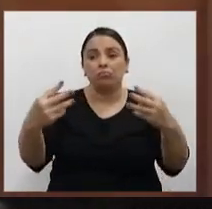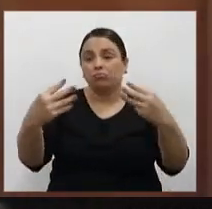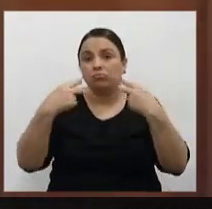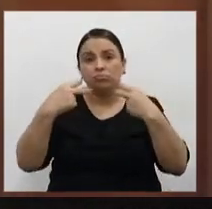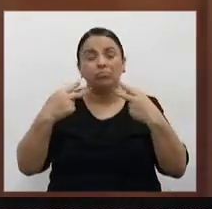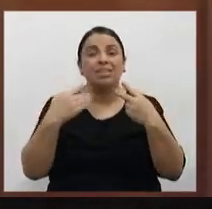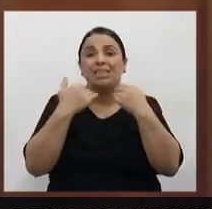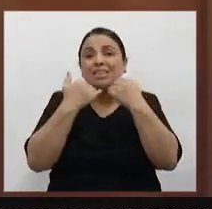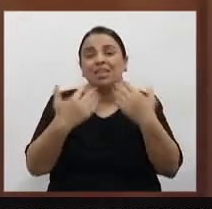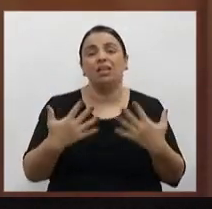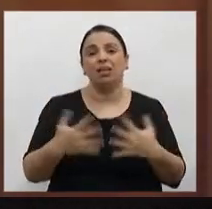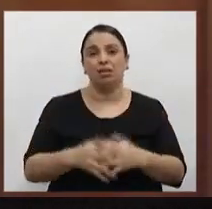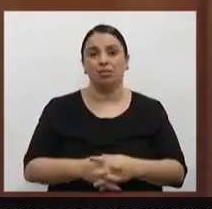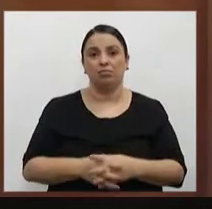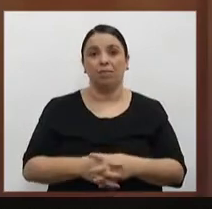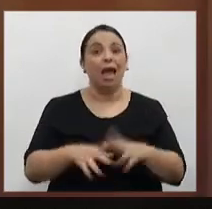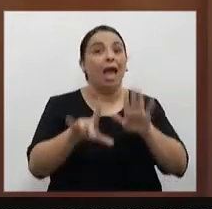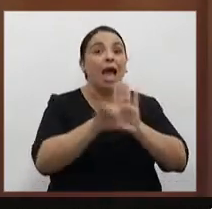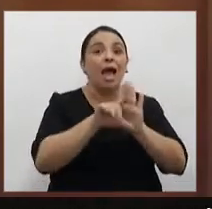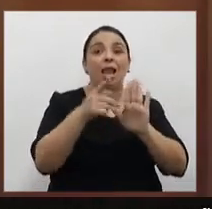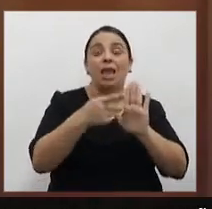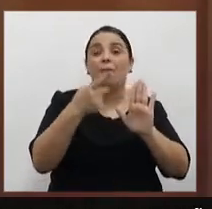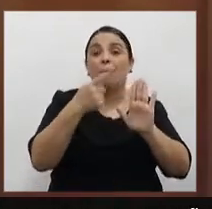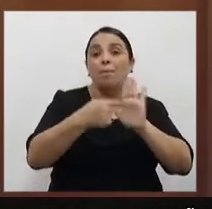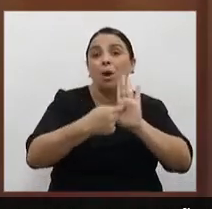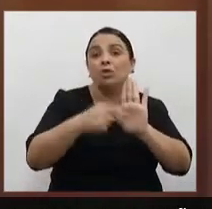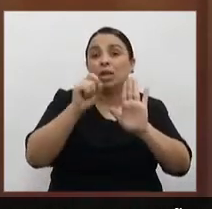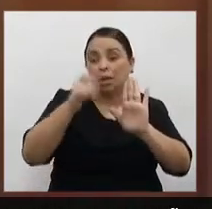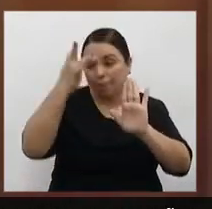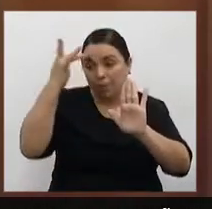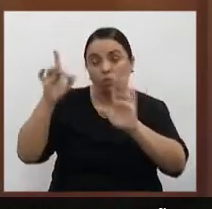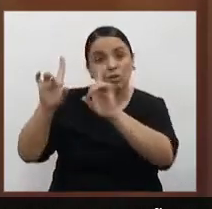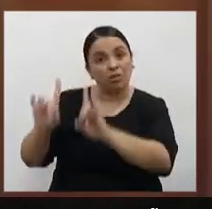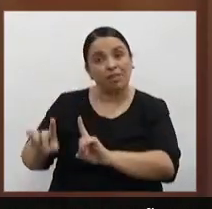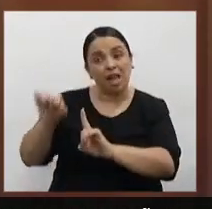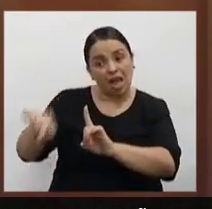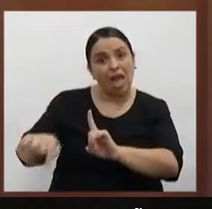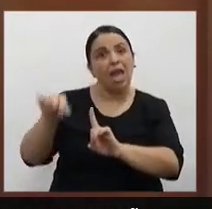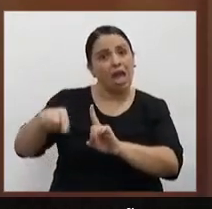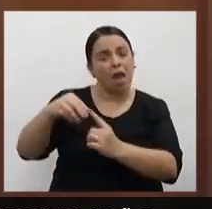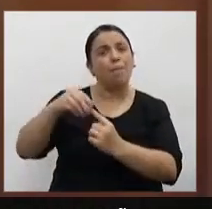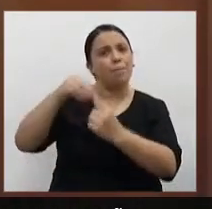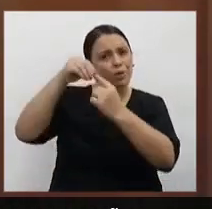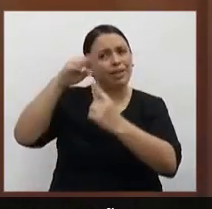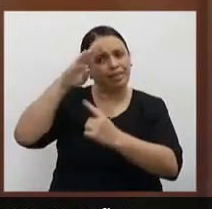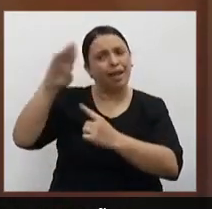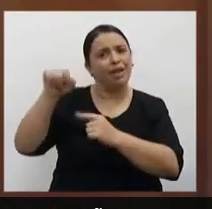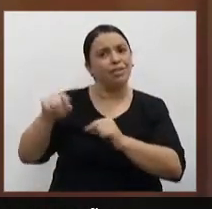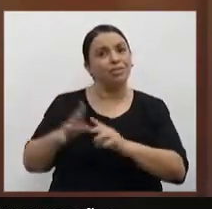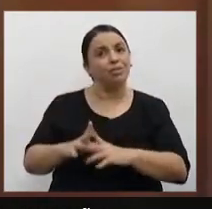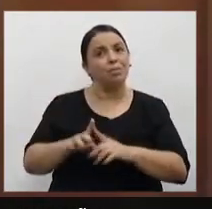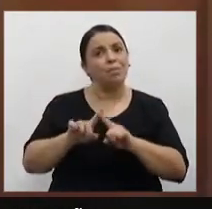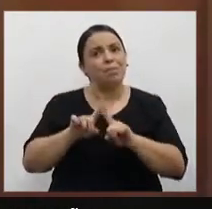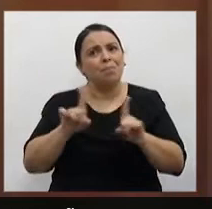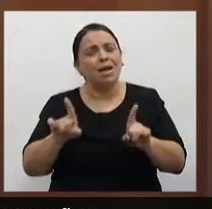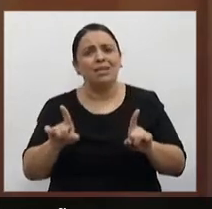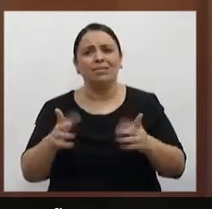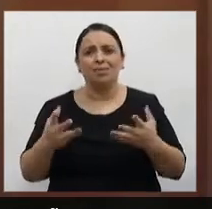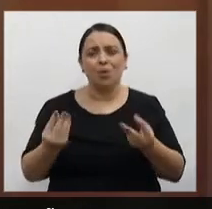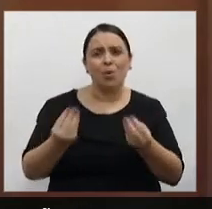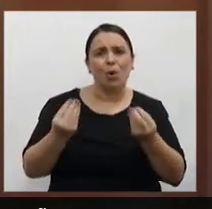pessoa com deficiência ela tem prioridade, né? Ela está aí no grupo prioritário de atendimento. Então,